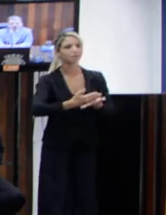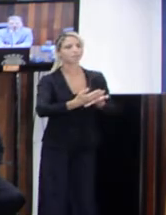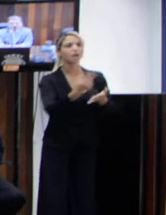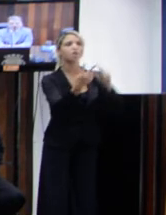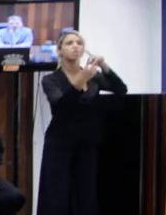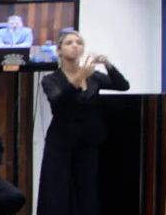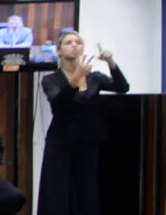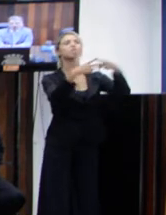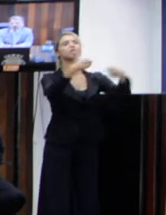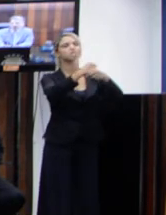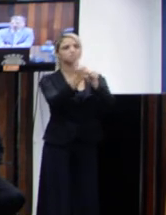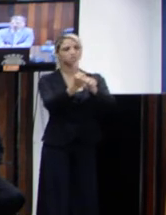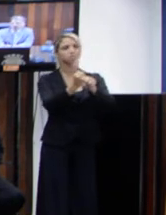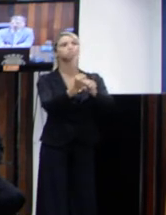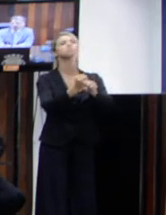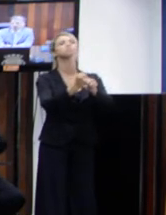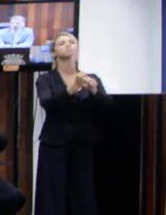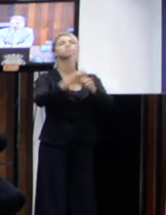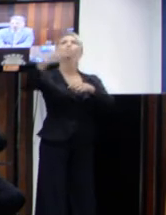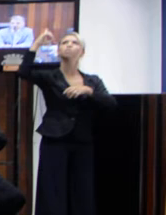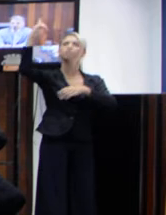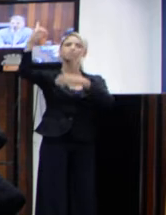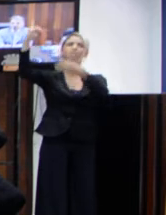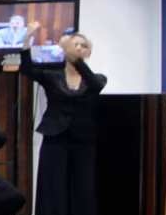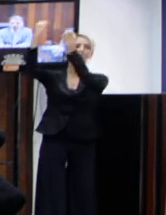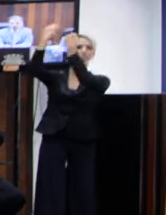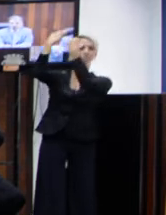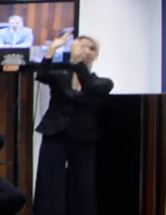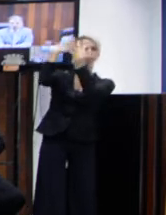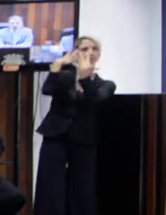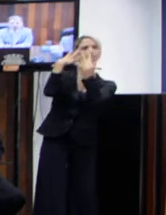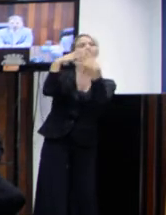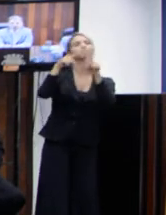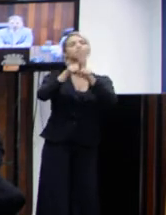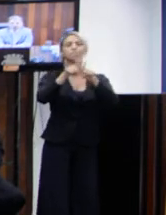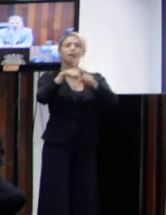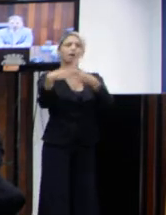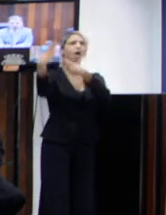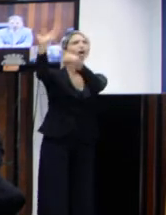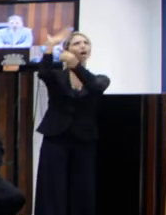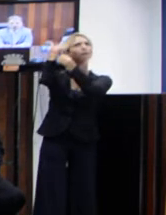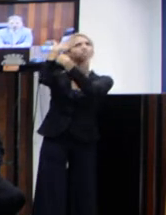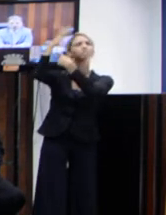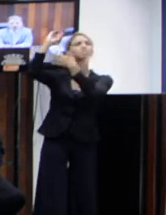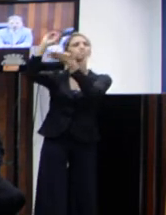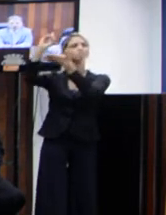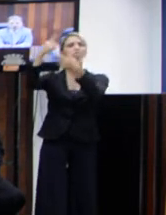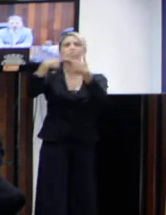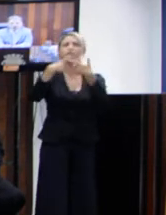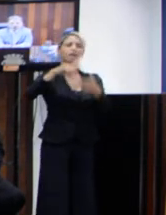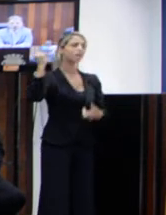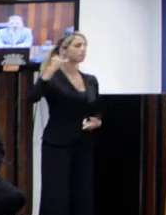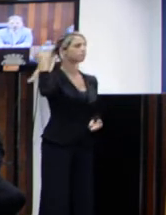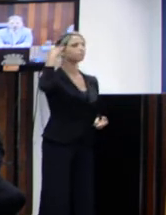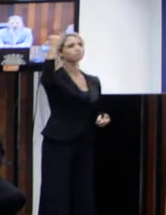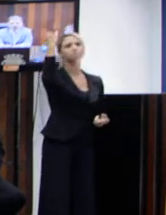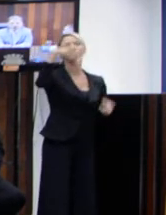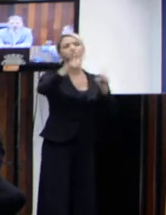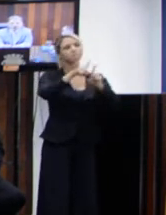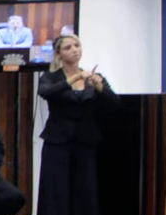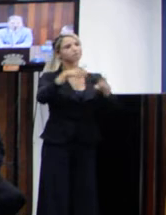com sabedoria, com a proteção de Deus, com a ajuda, é fundamental os novos pais.